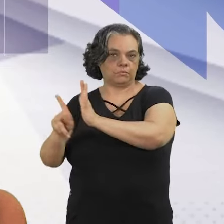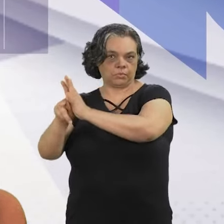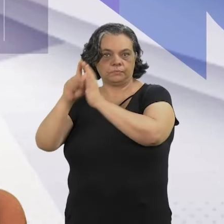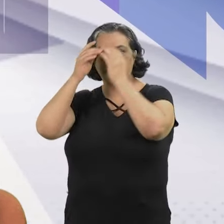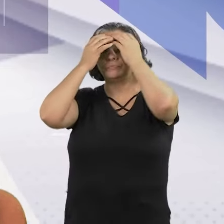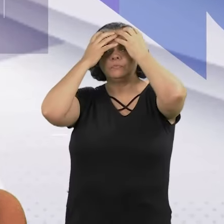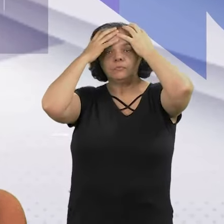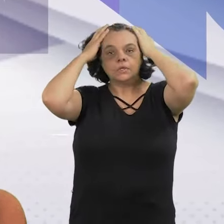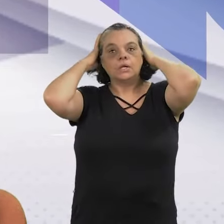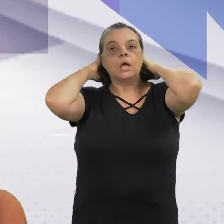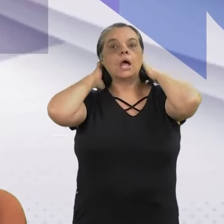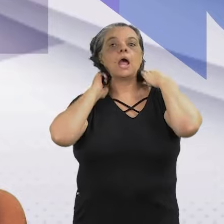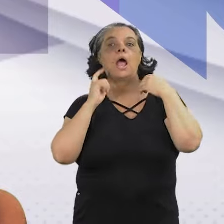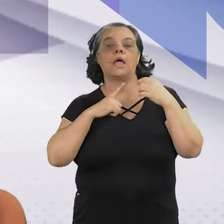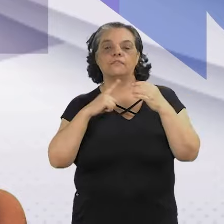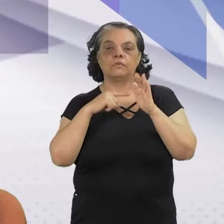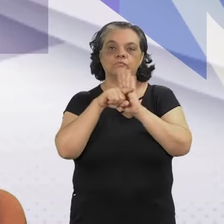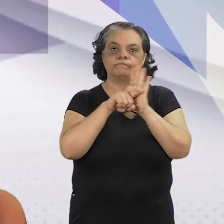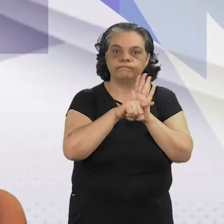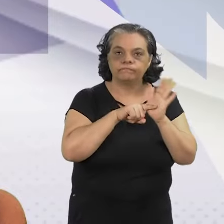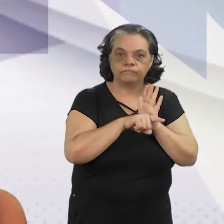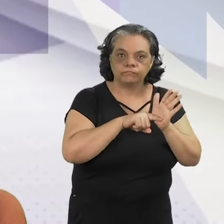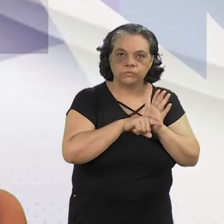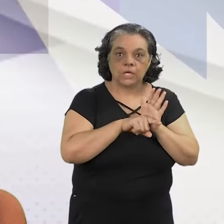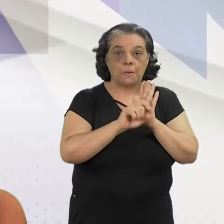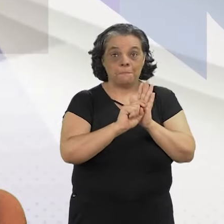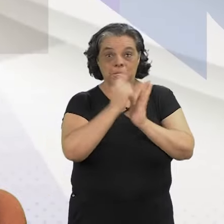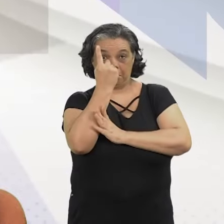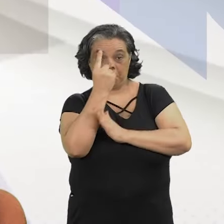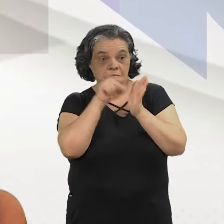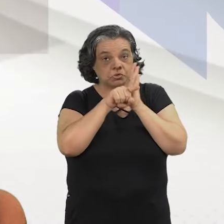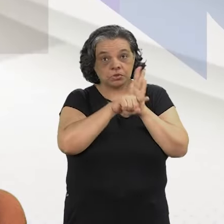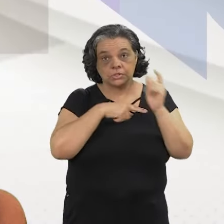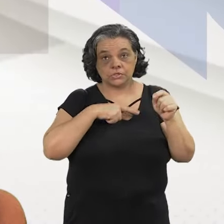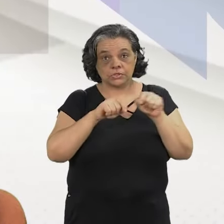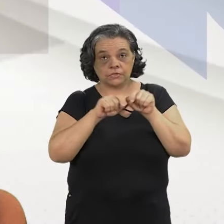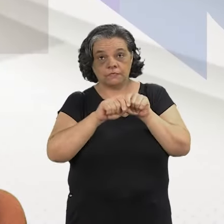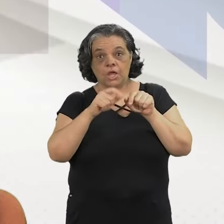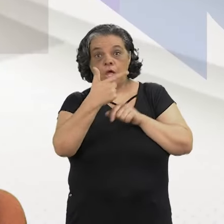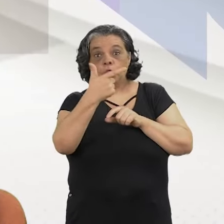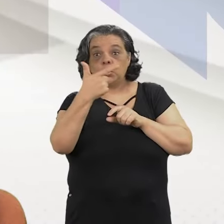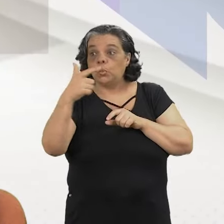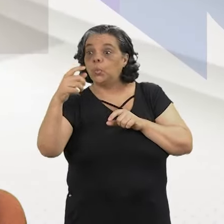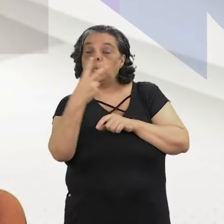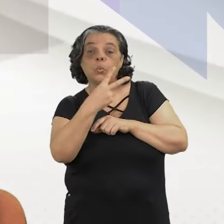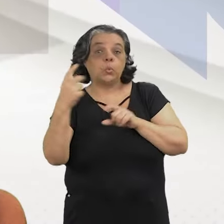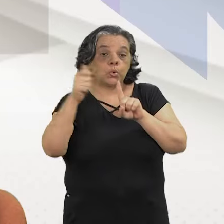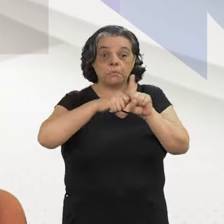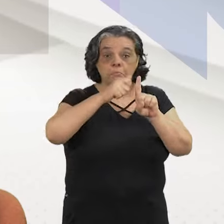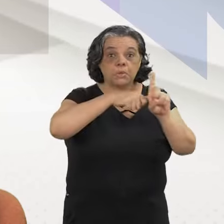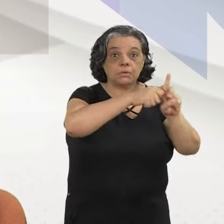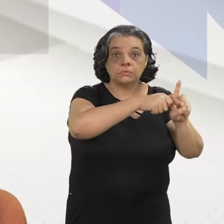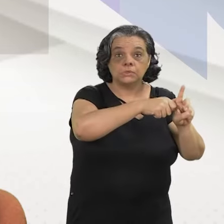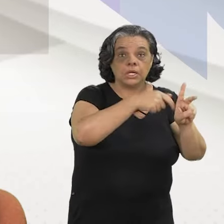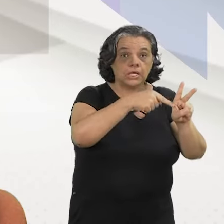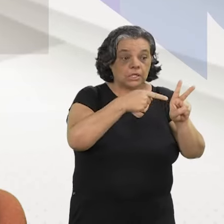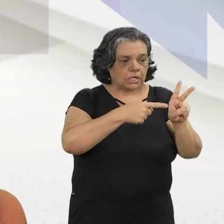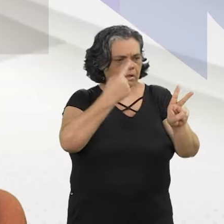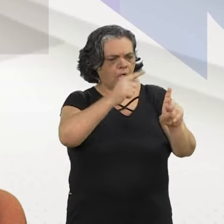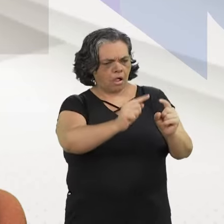corrego do sargento e aí vem o senso aí o primeiro senso que a gente faz né com dois meses de criação do do